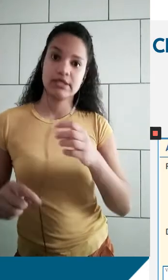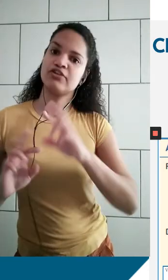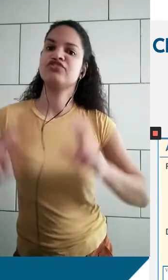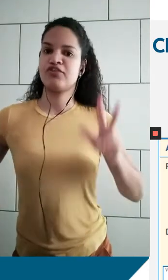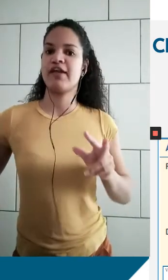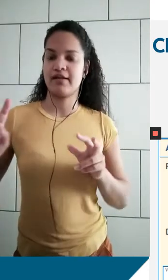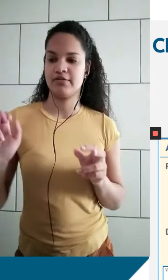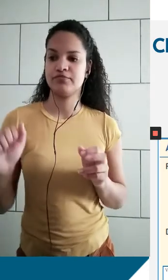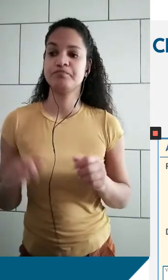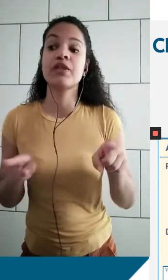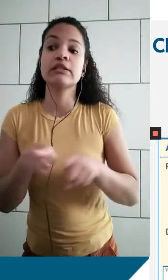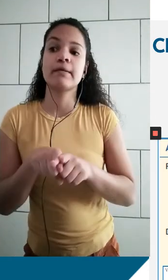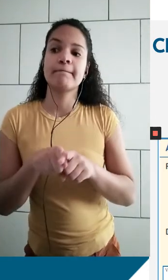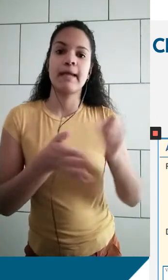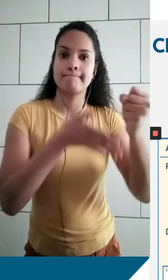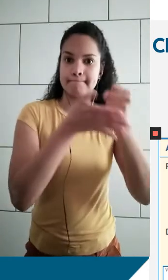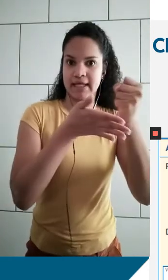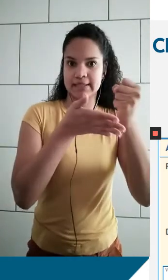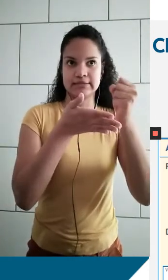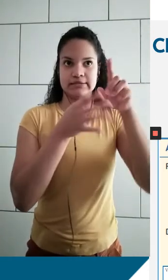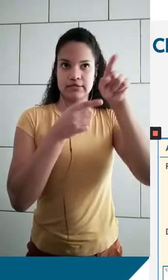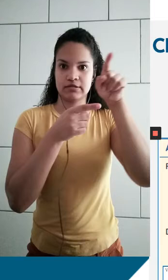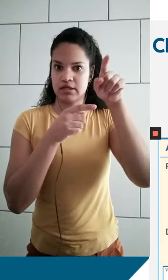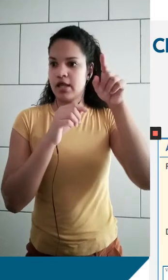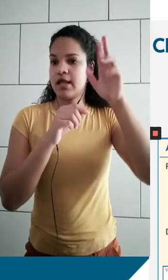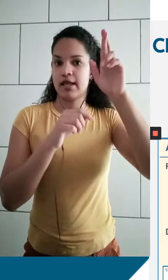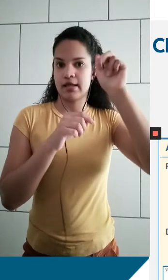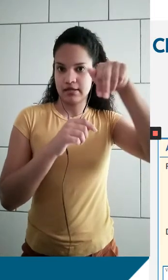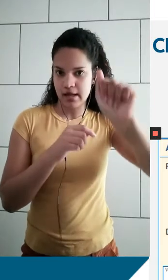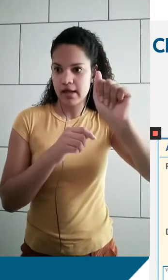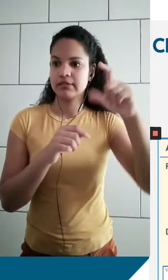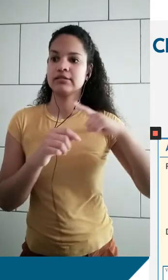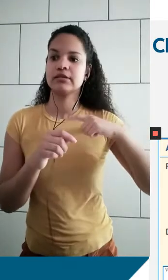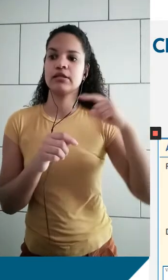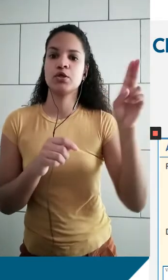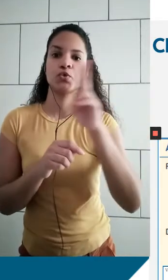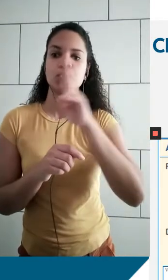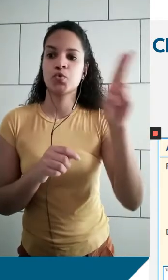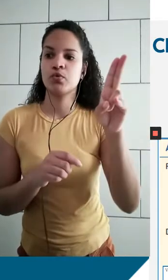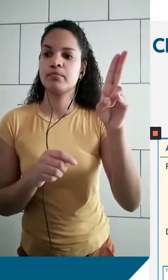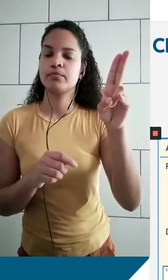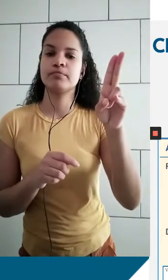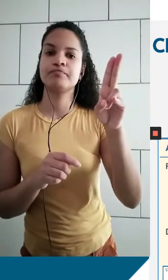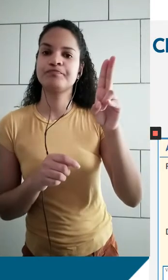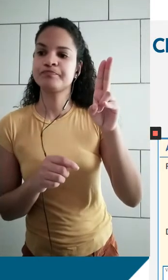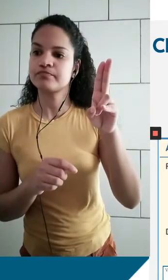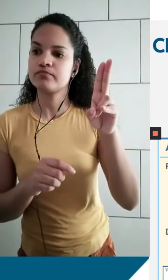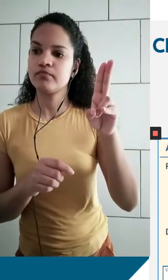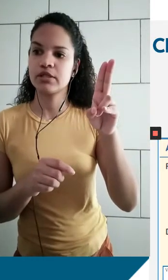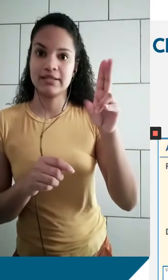importante é que entre as bases nitrogenadas há uma diferença importante. No RNA nós temos uma